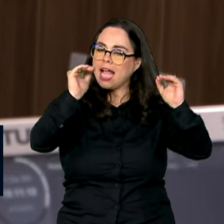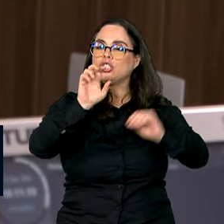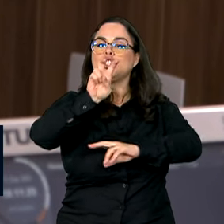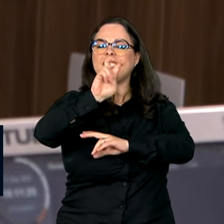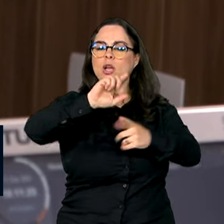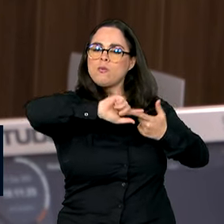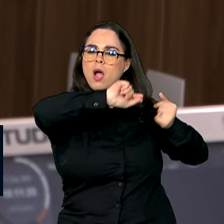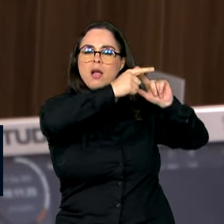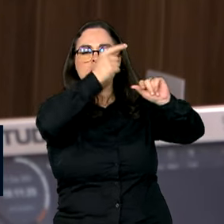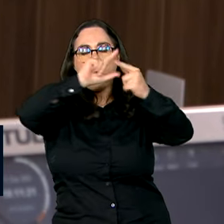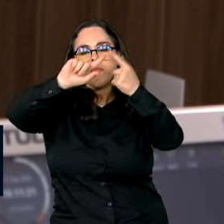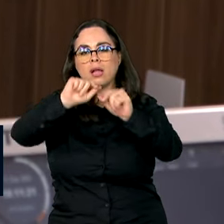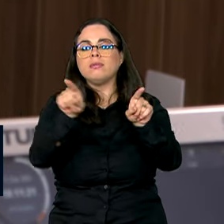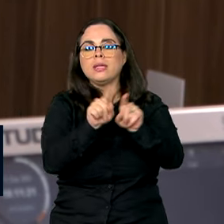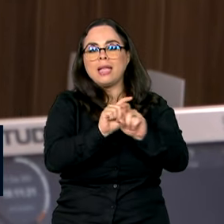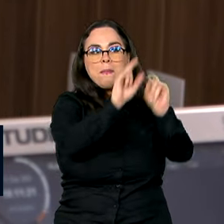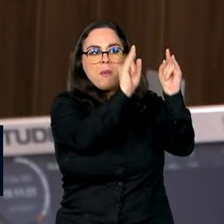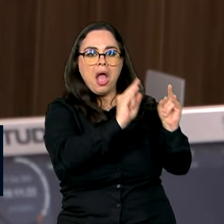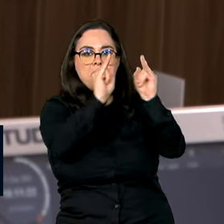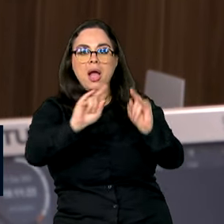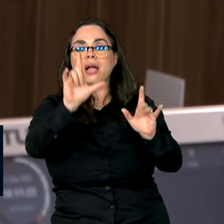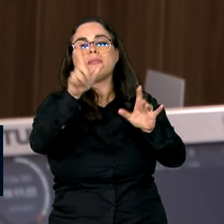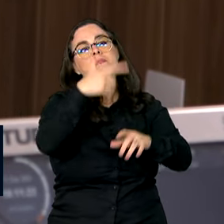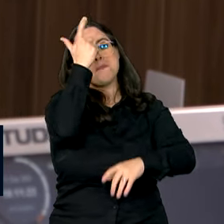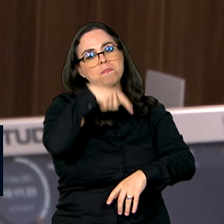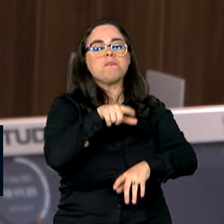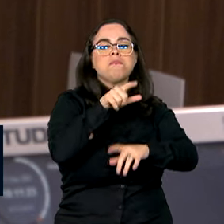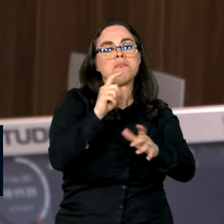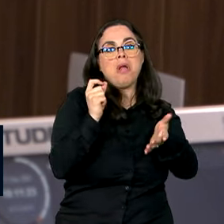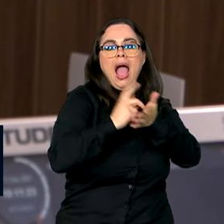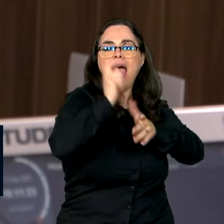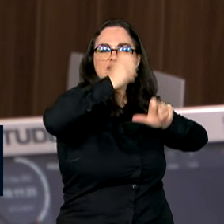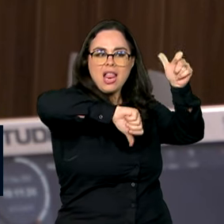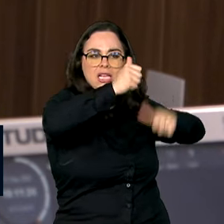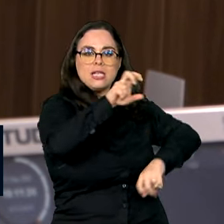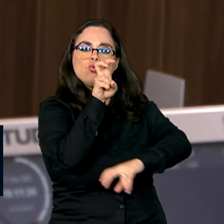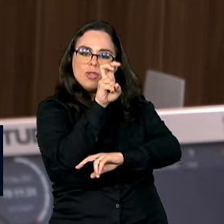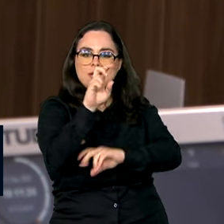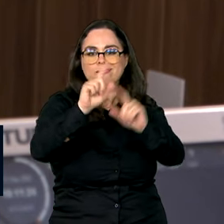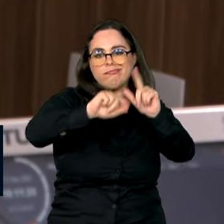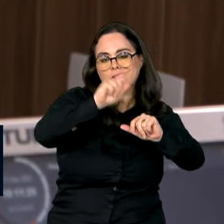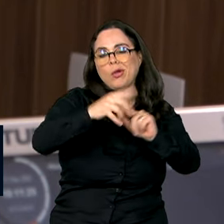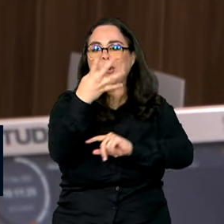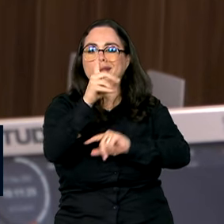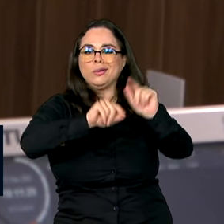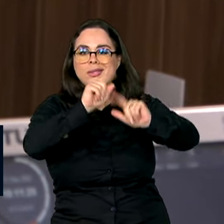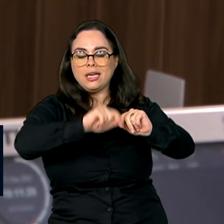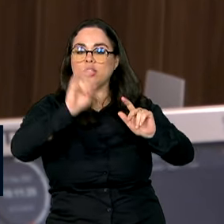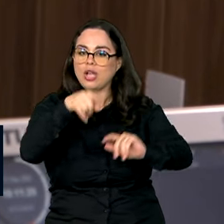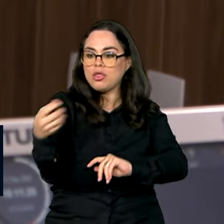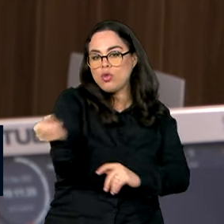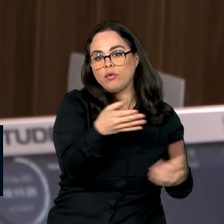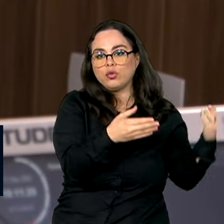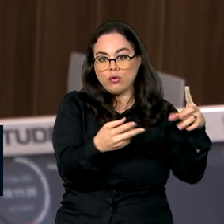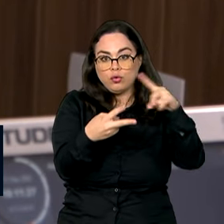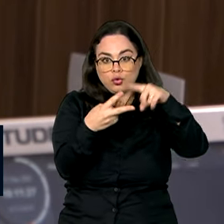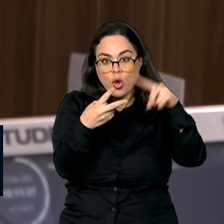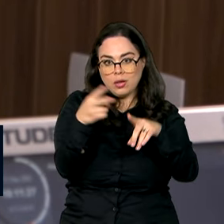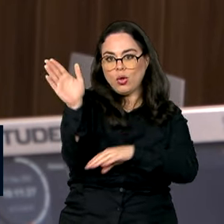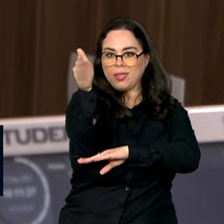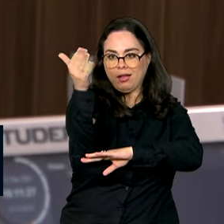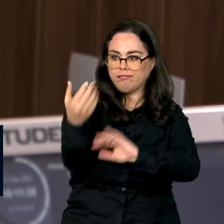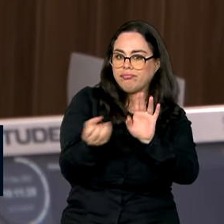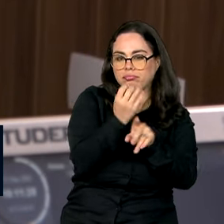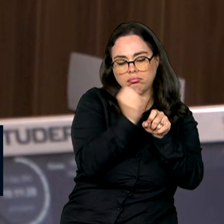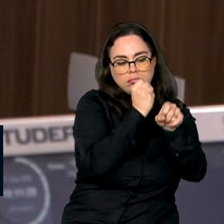de apartamentos para 5 e 4 estrelas, basicamente. Mas já temos 2 novos hotéis sendo construídos, né, que